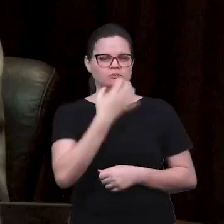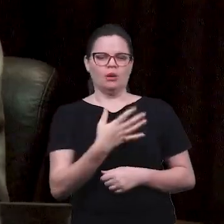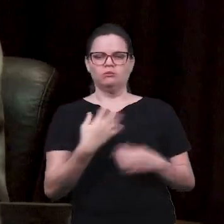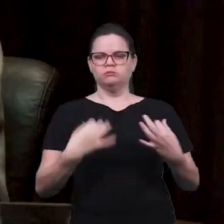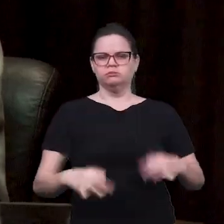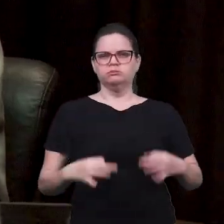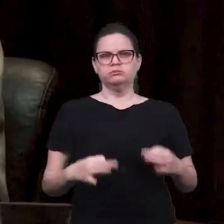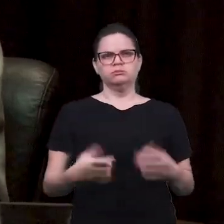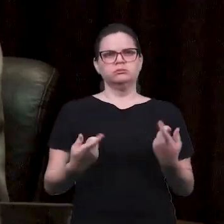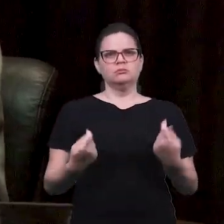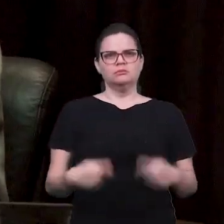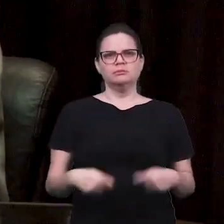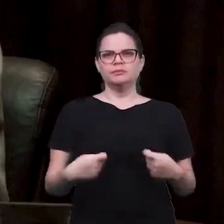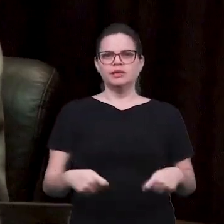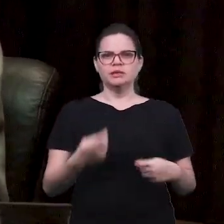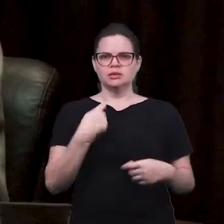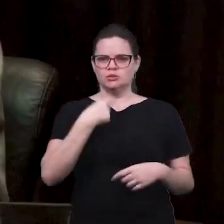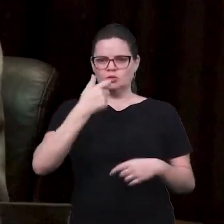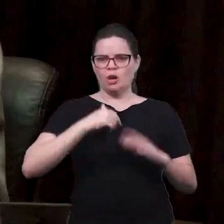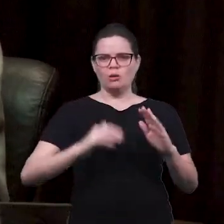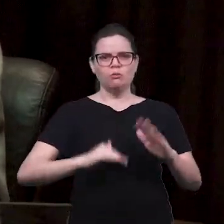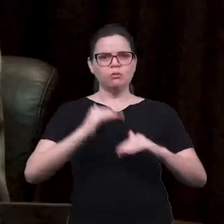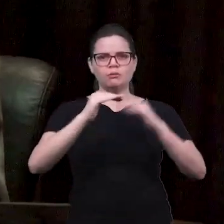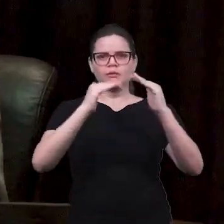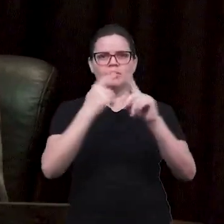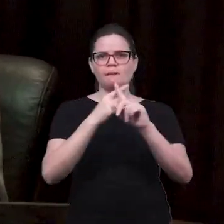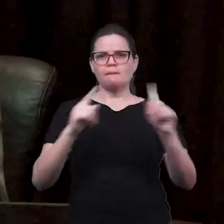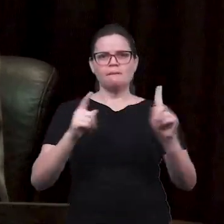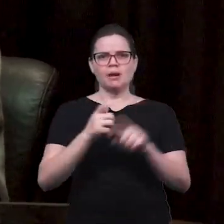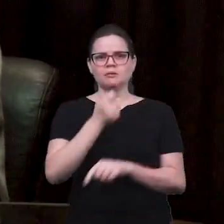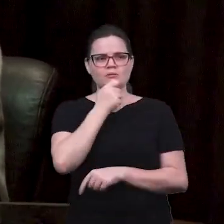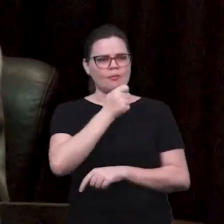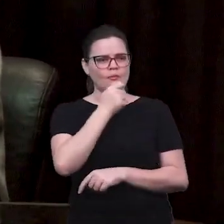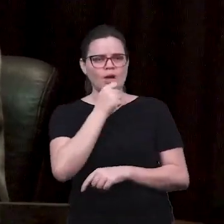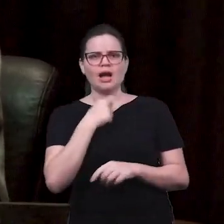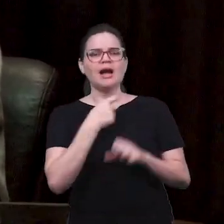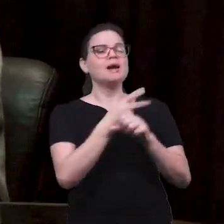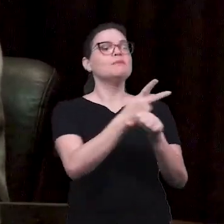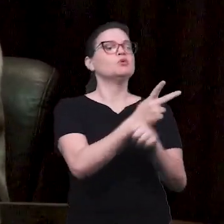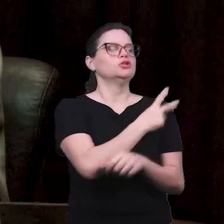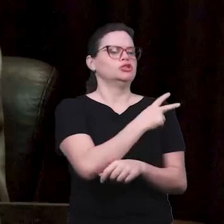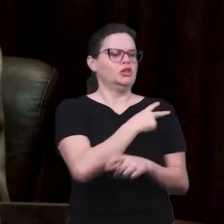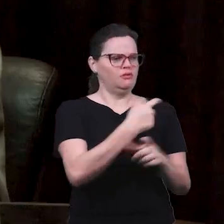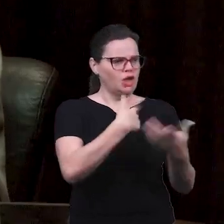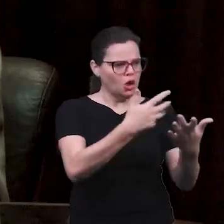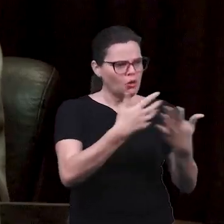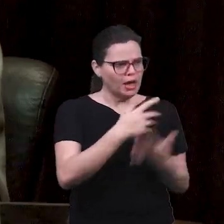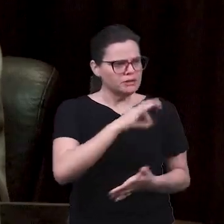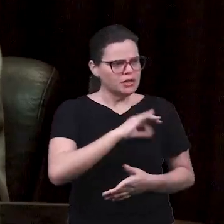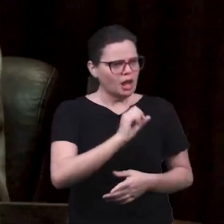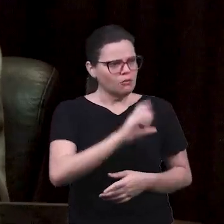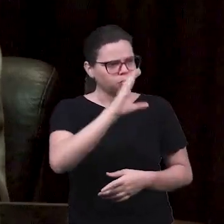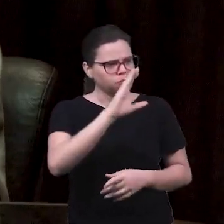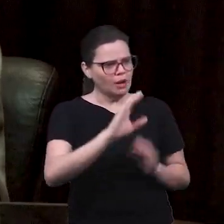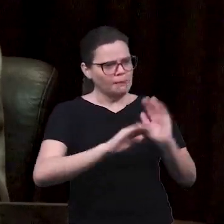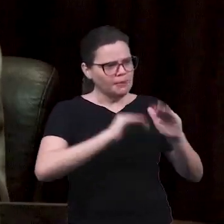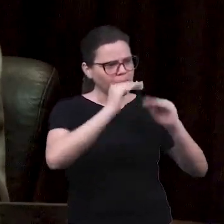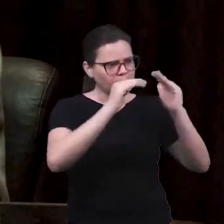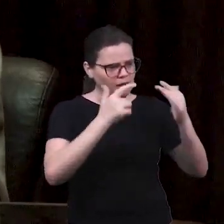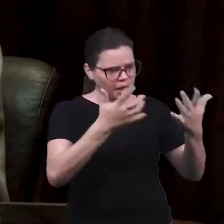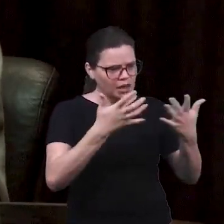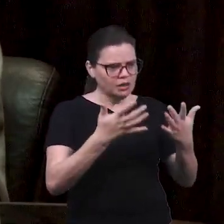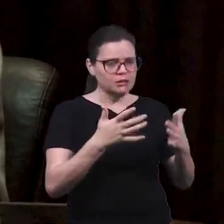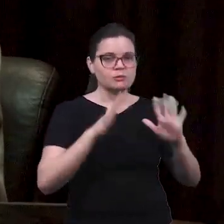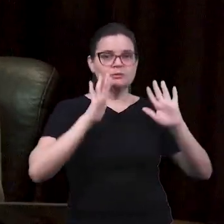que precisa galgar uma posição melhor e vai recorrer ao chefe, uma posição melhor ou aumento. A experiência que a